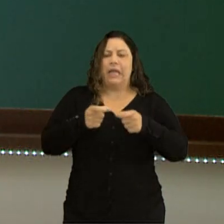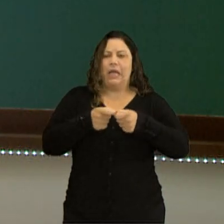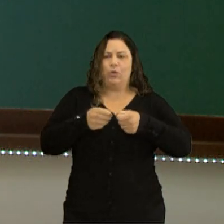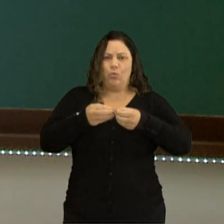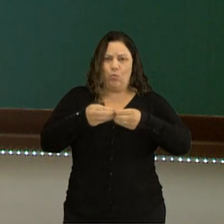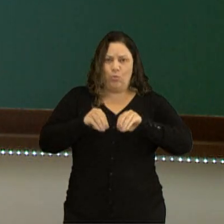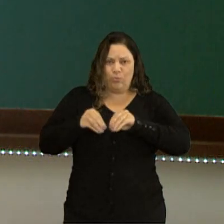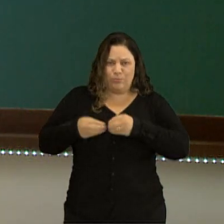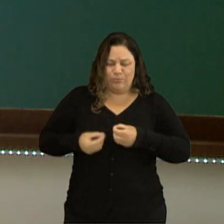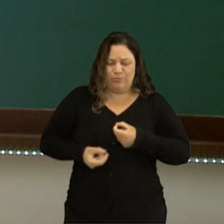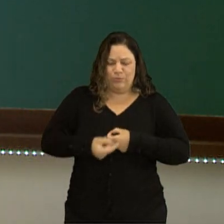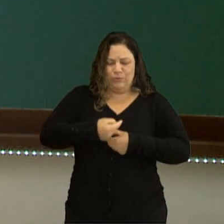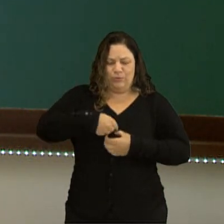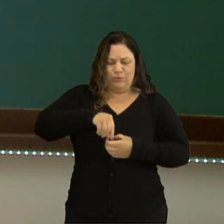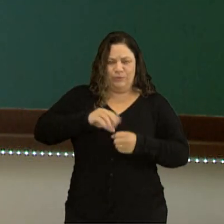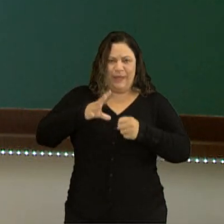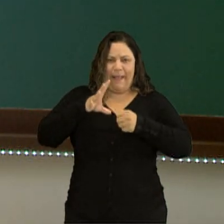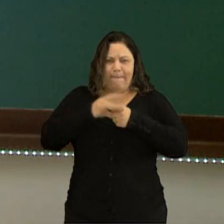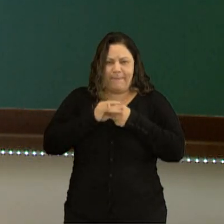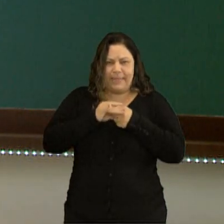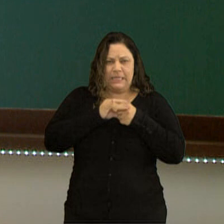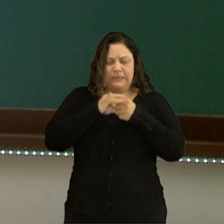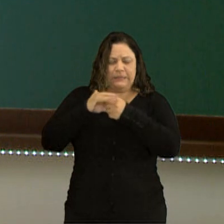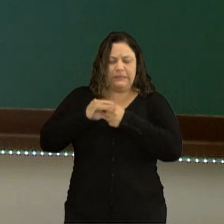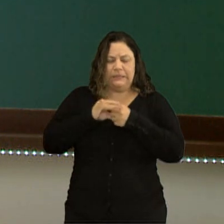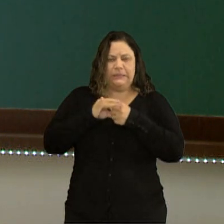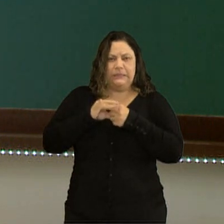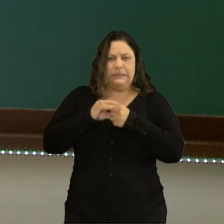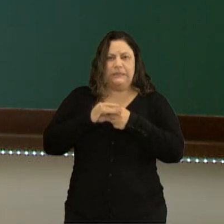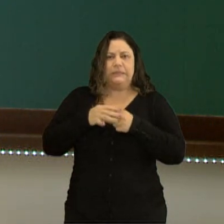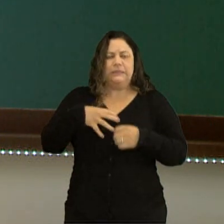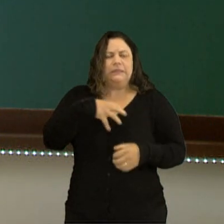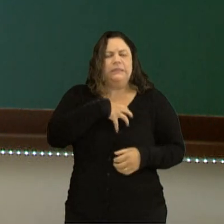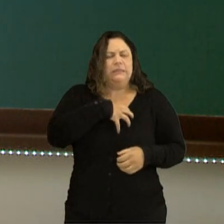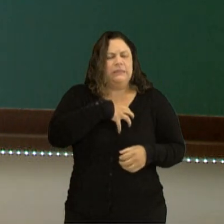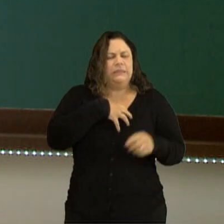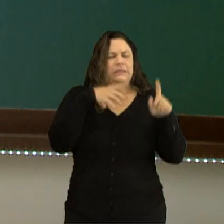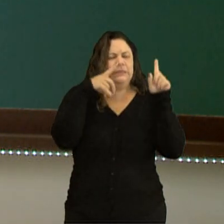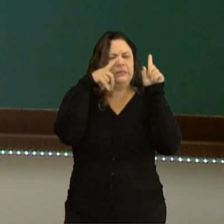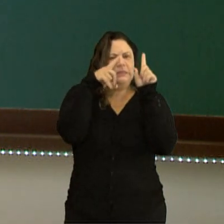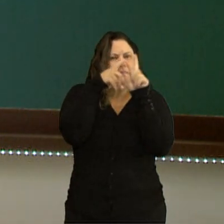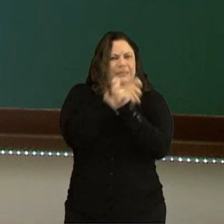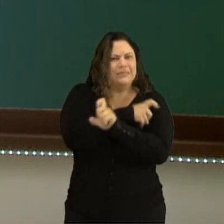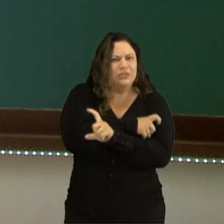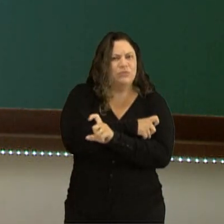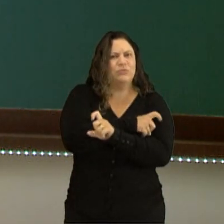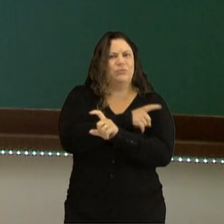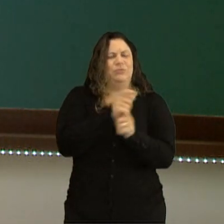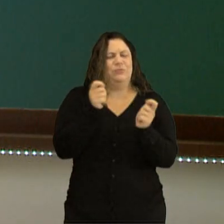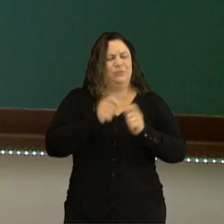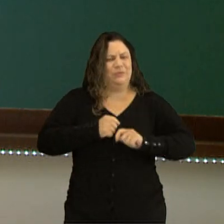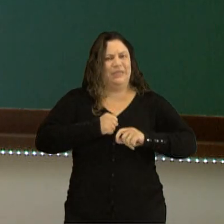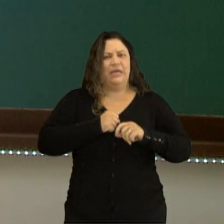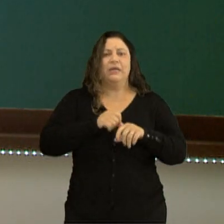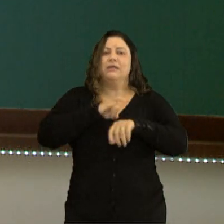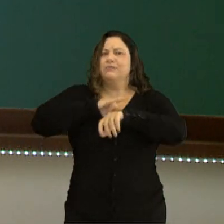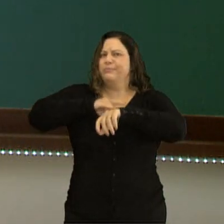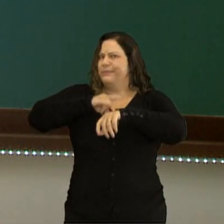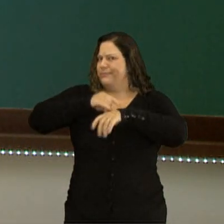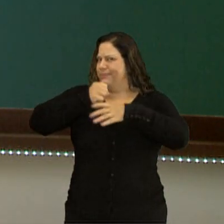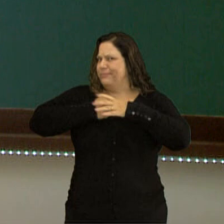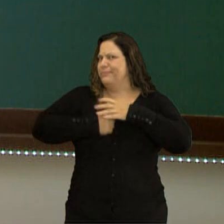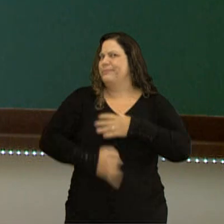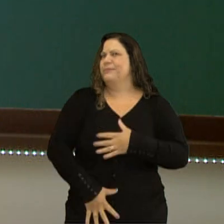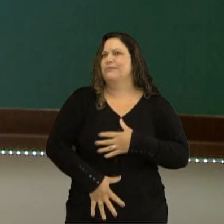Então, esses sintomas podem surgir, principalmente a dificuldade para defecar, depois